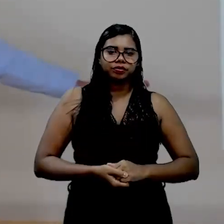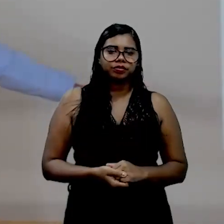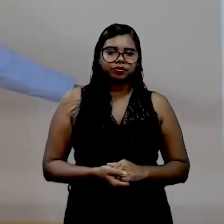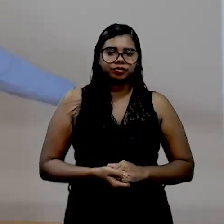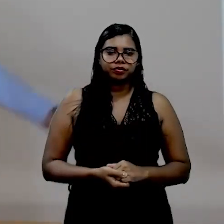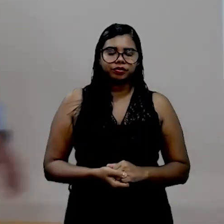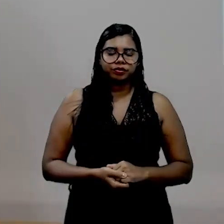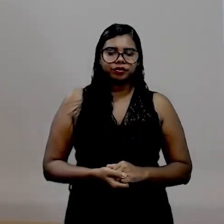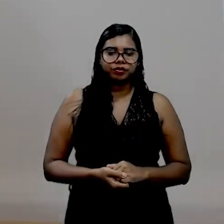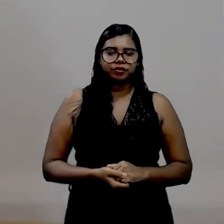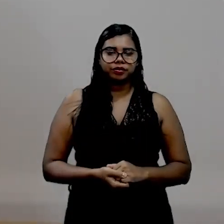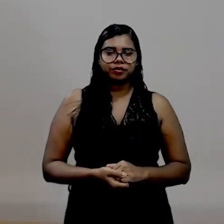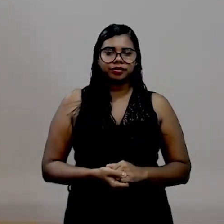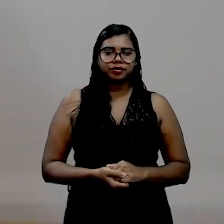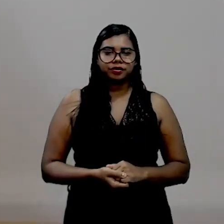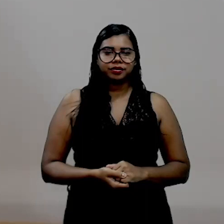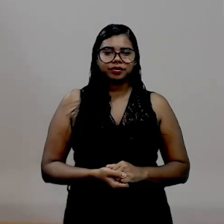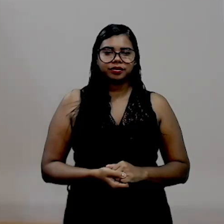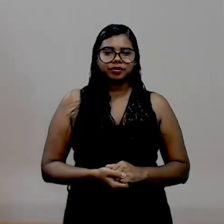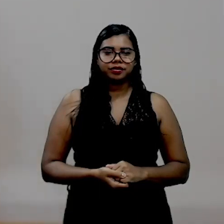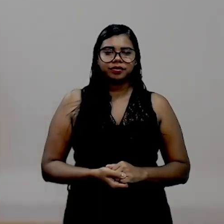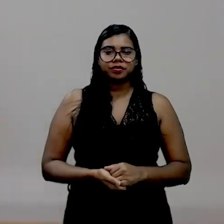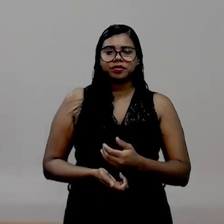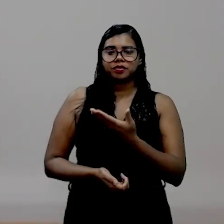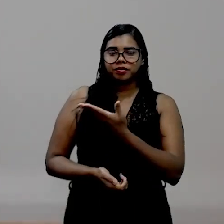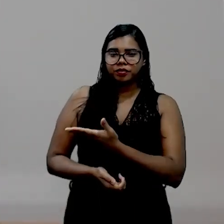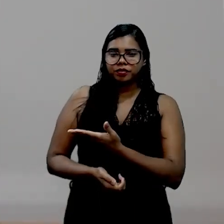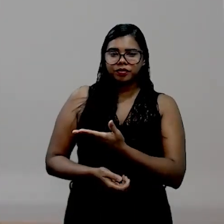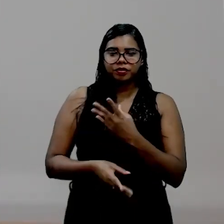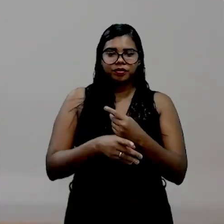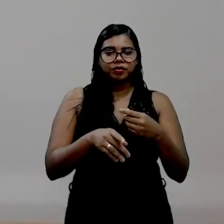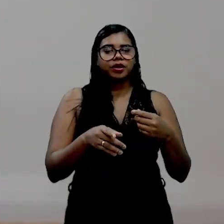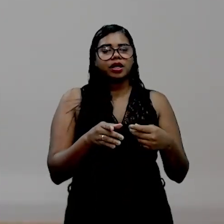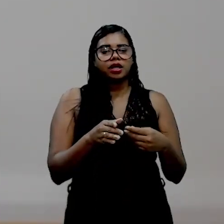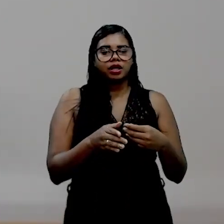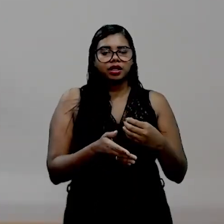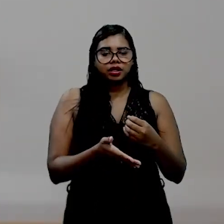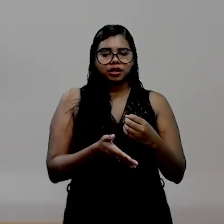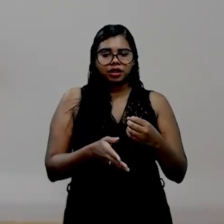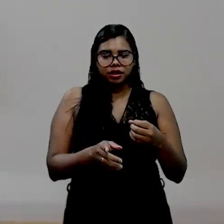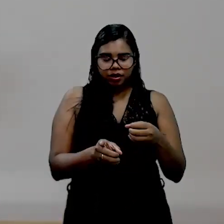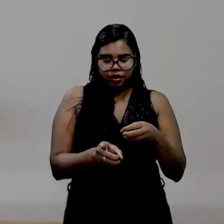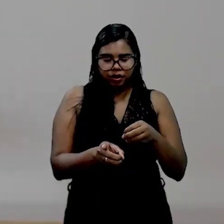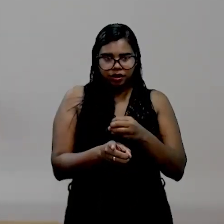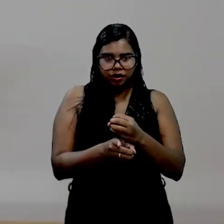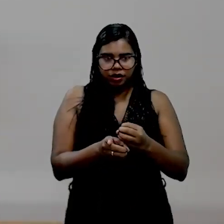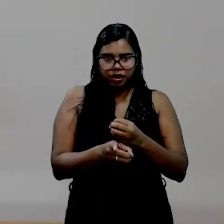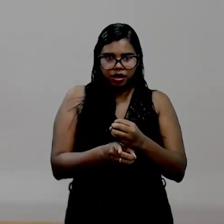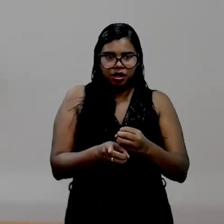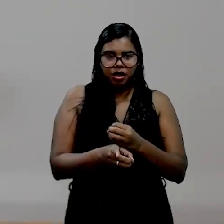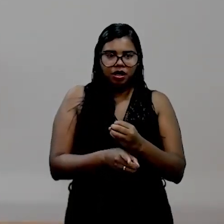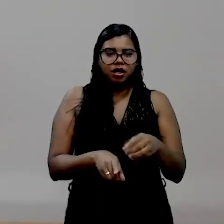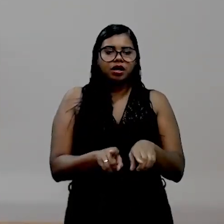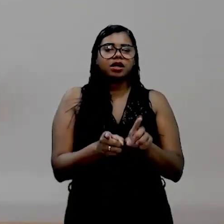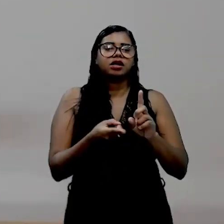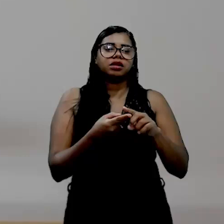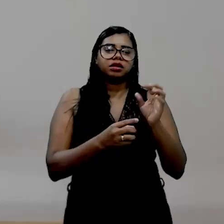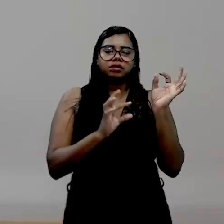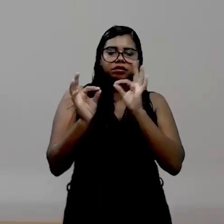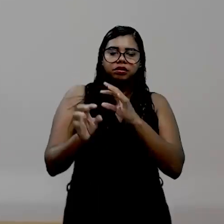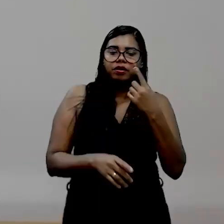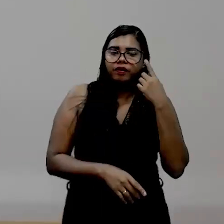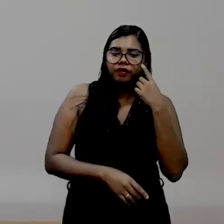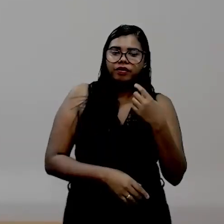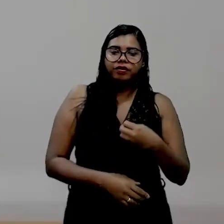screening para a próstata. Mas a hiperplasia benigna você consegue ver na ultrassom. Porque, na verdade, você quer ver o tamanho do órgão, né? Medir o órgão. Então, a ultrassom serve para